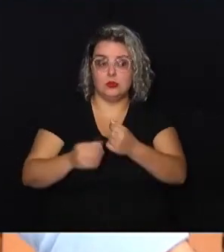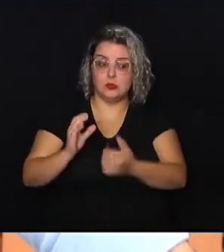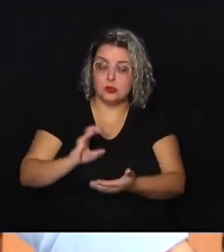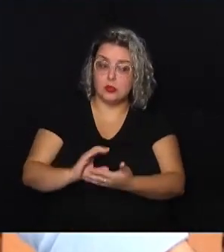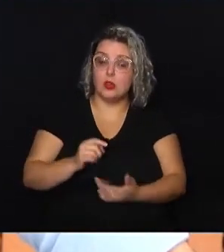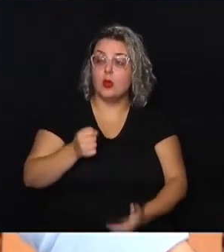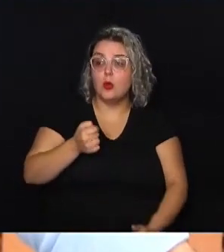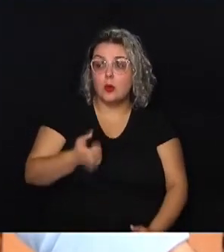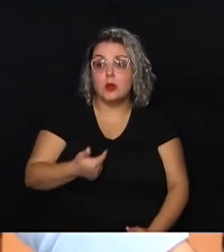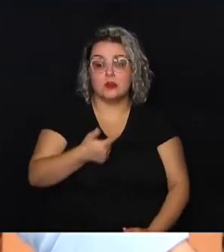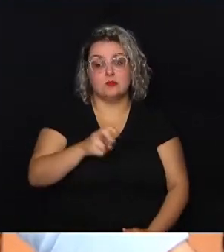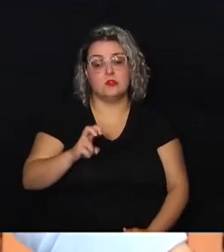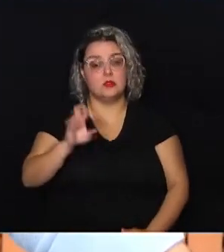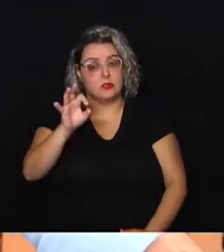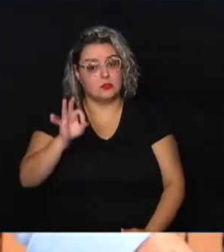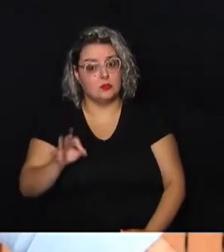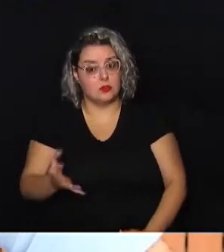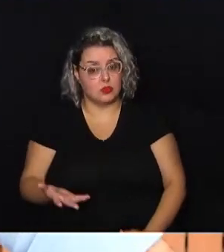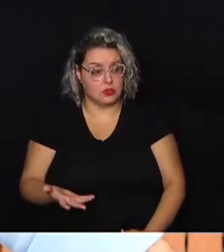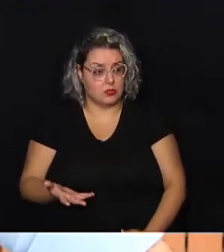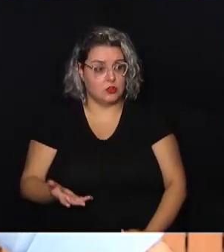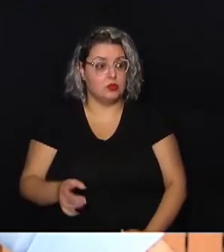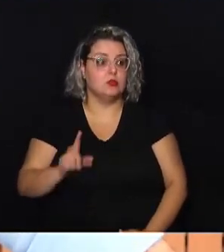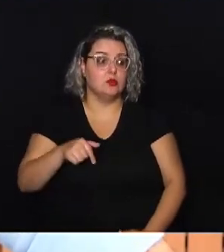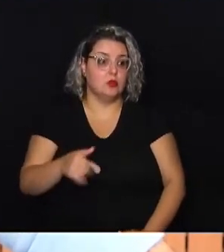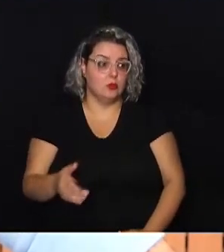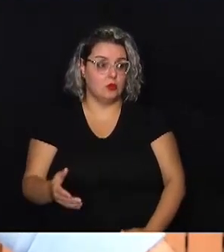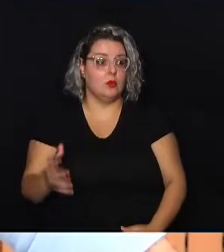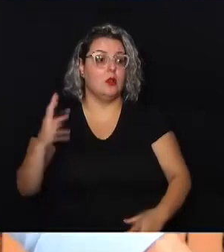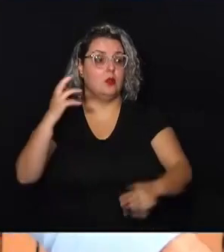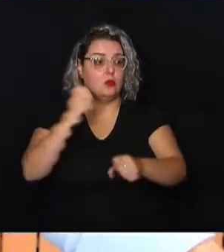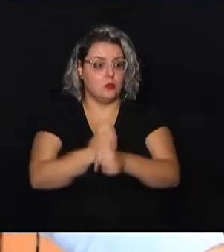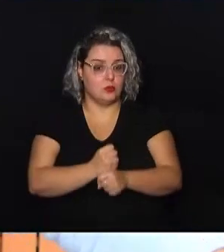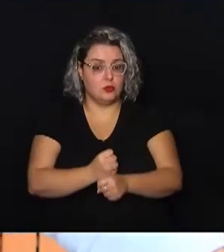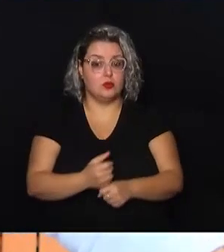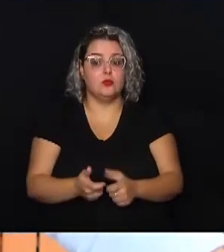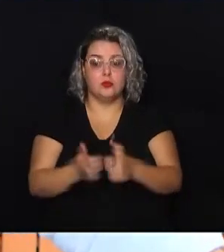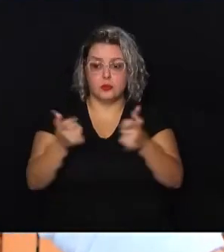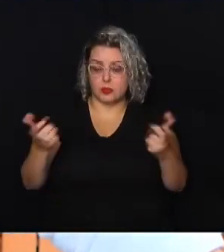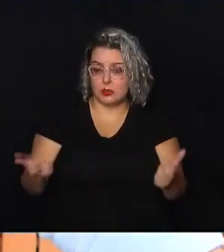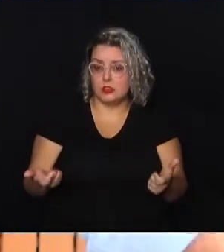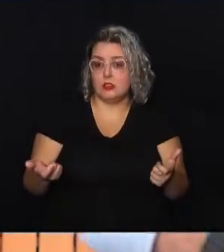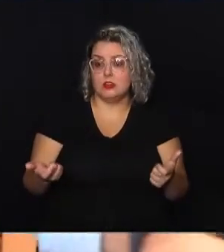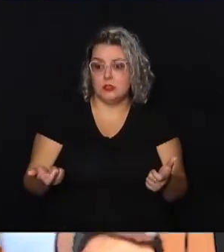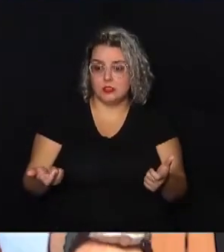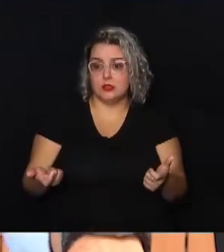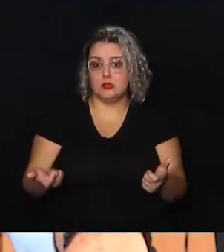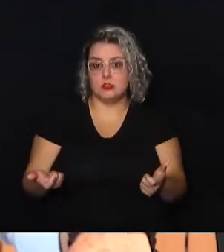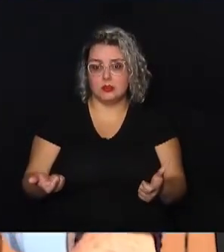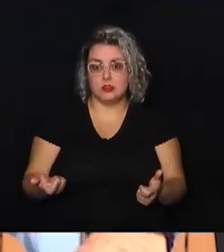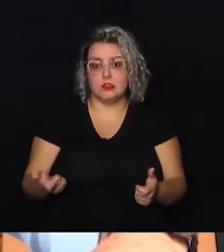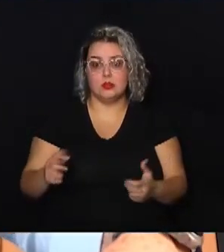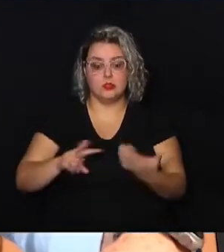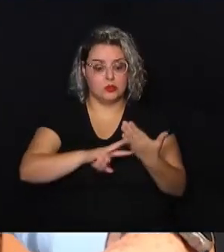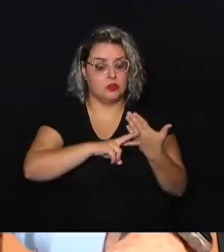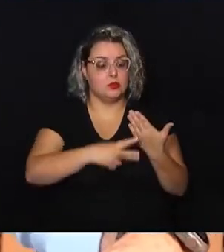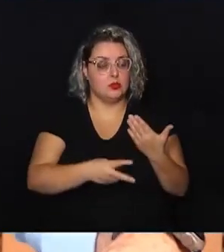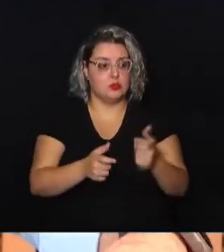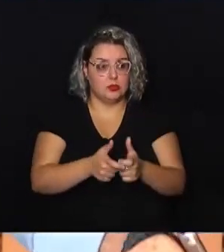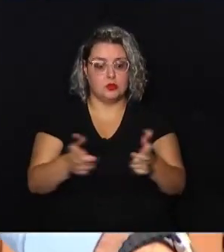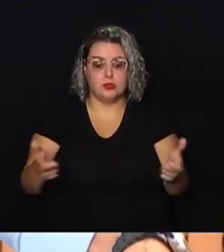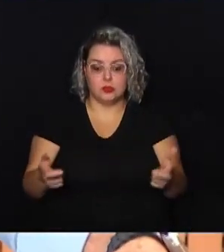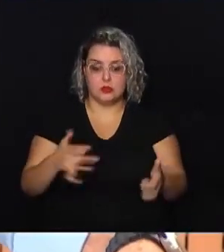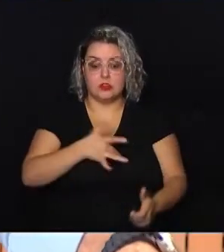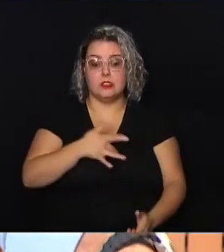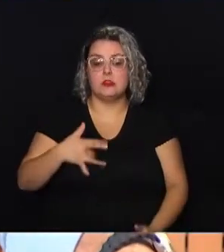quase 25%. Então, isso é um montante muito grande. Isso reflete o tamanho da saúde